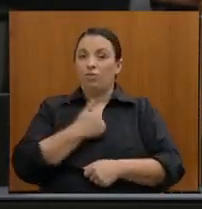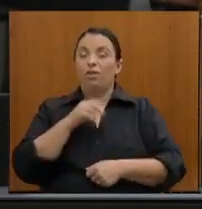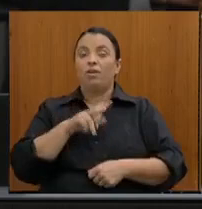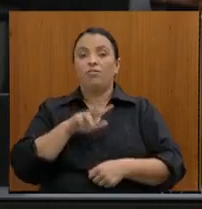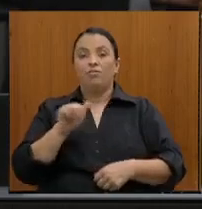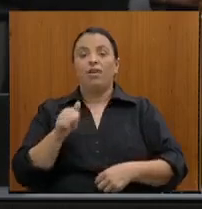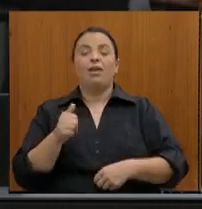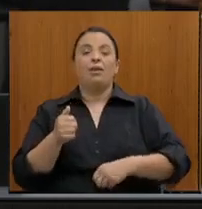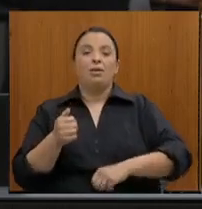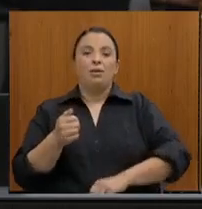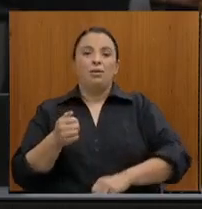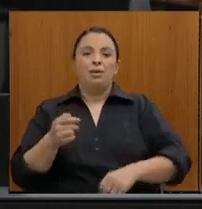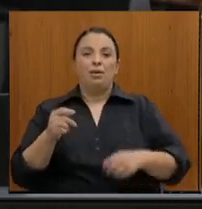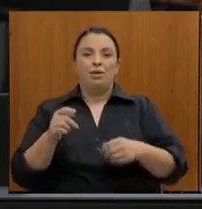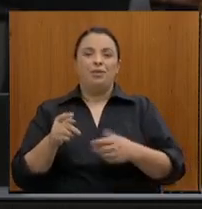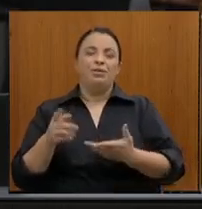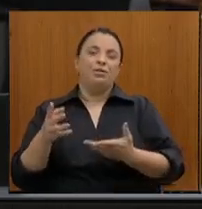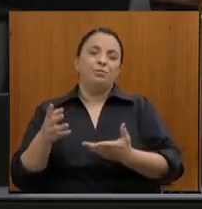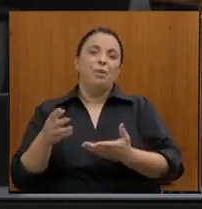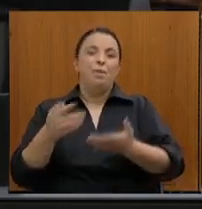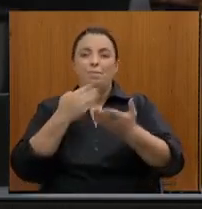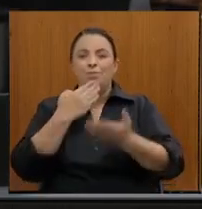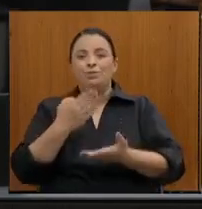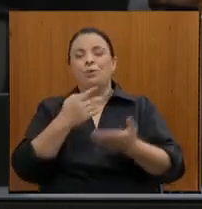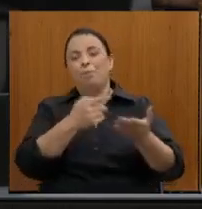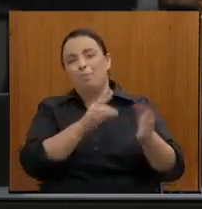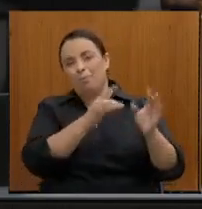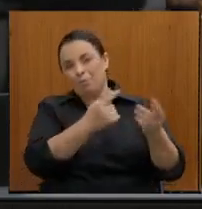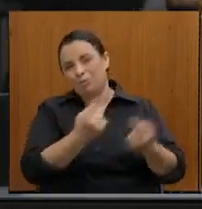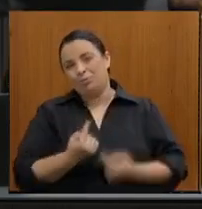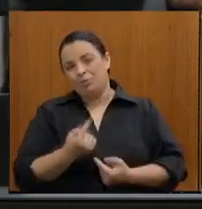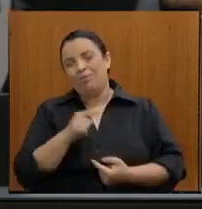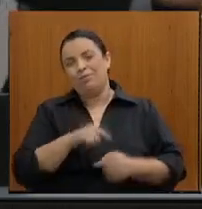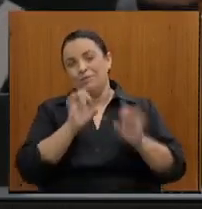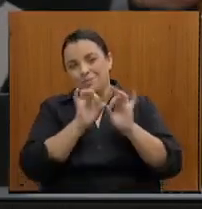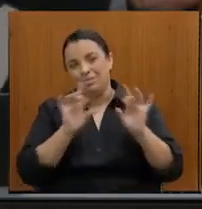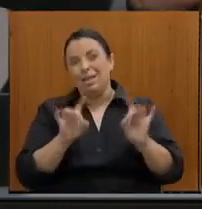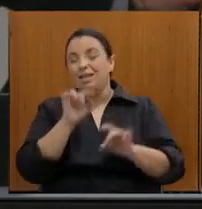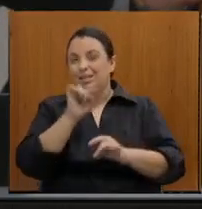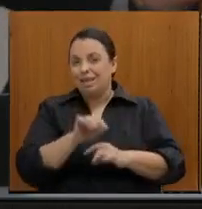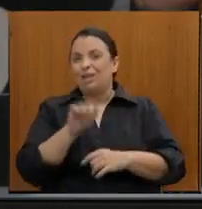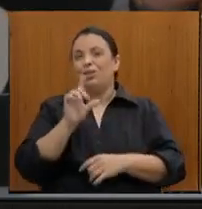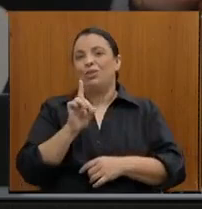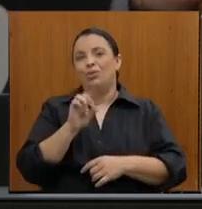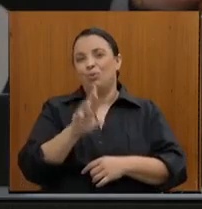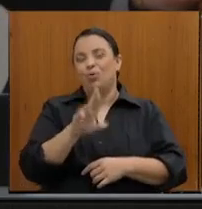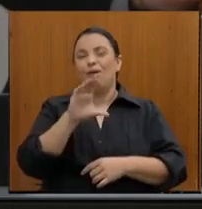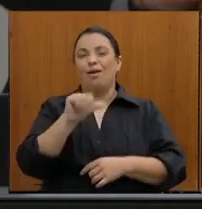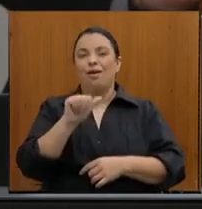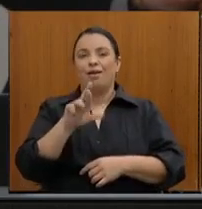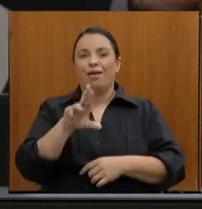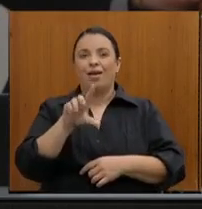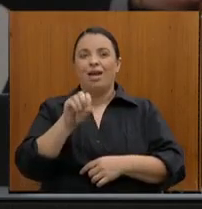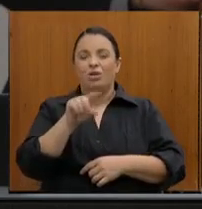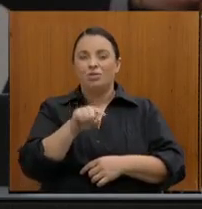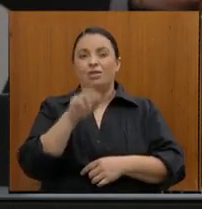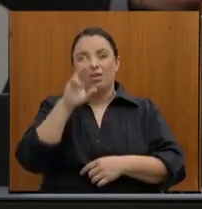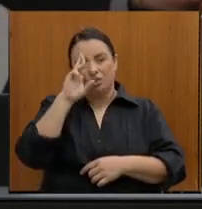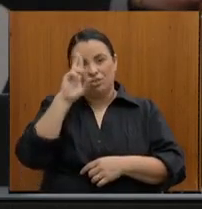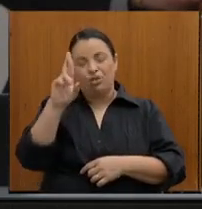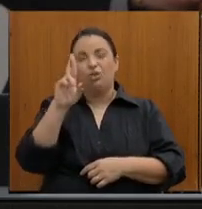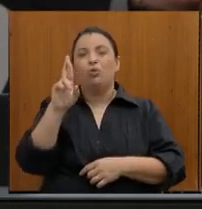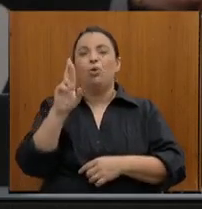melhor especialista que tinha no ministério é Dr Carlos Alexandre que direito desenvolvimento energético da secretaria de planejamento